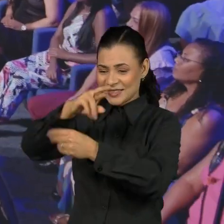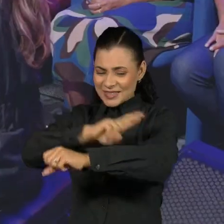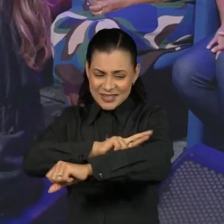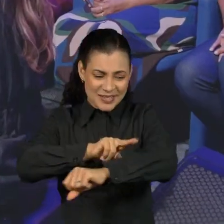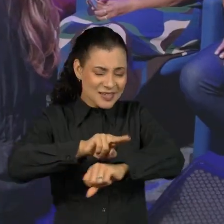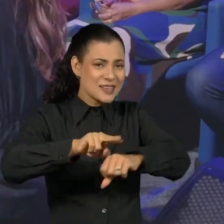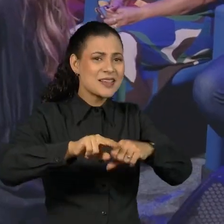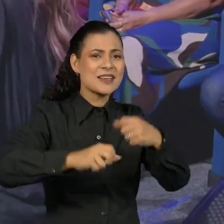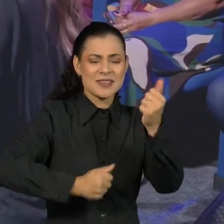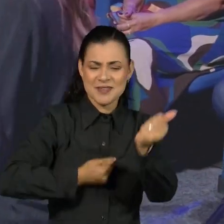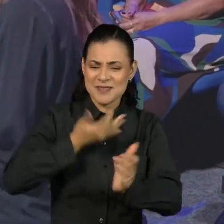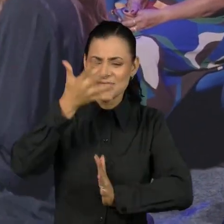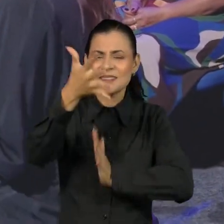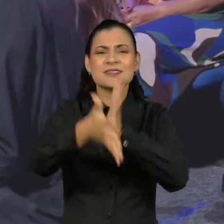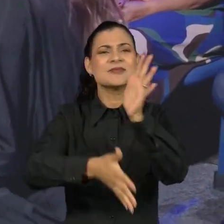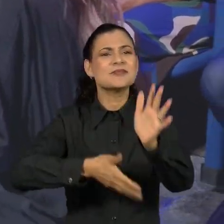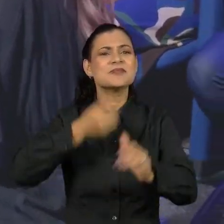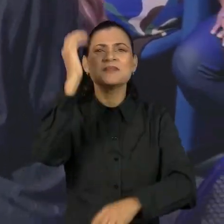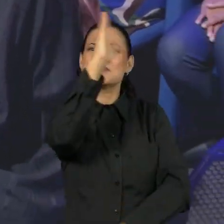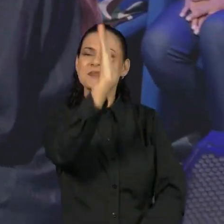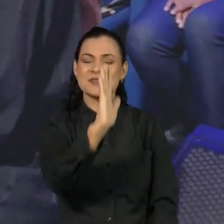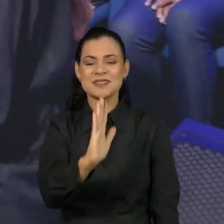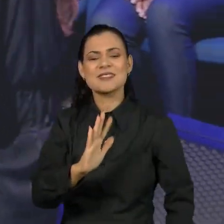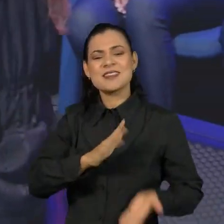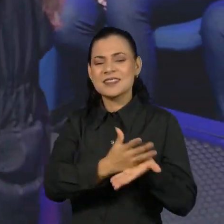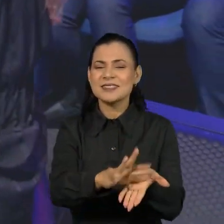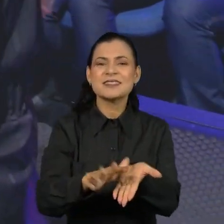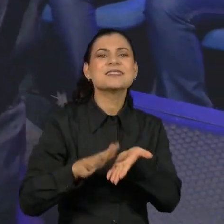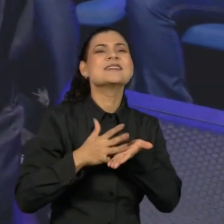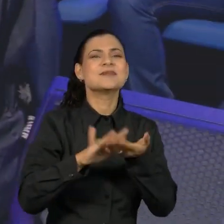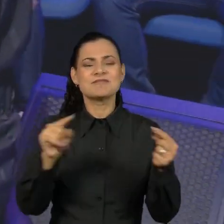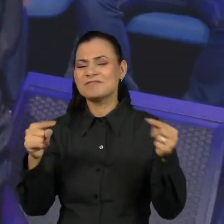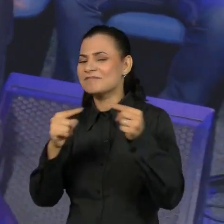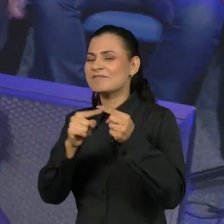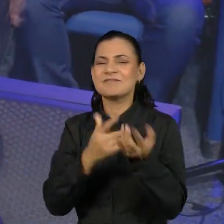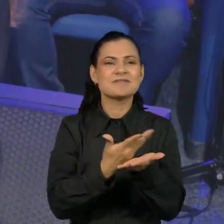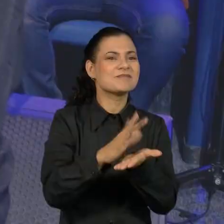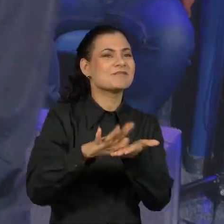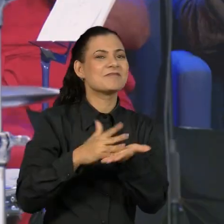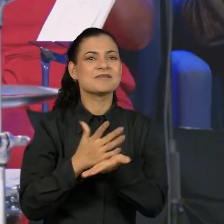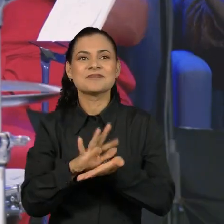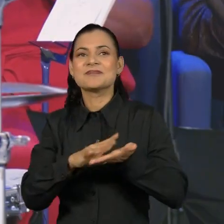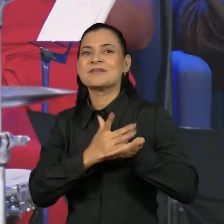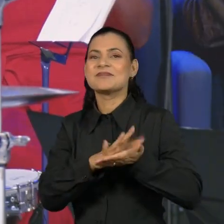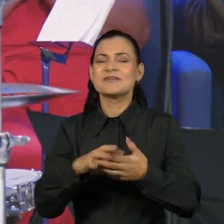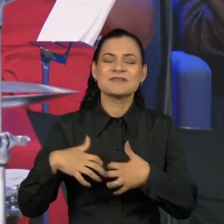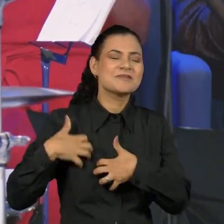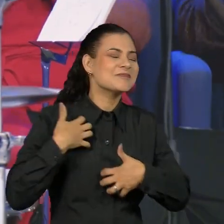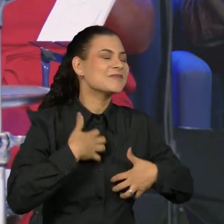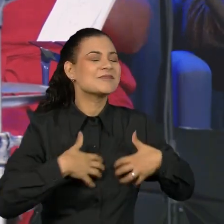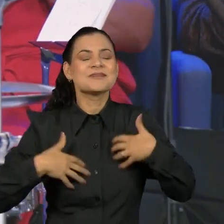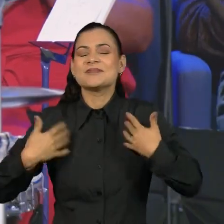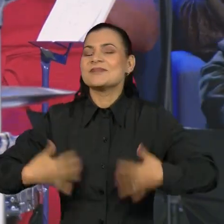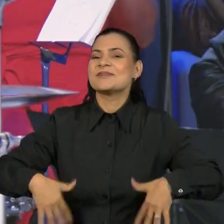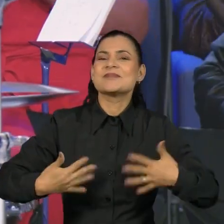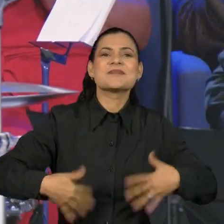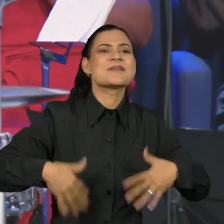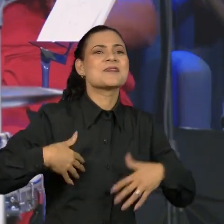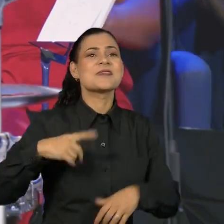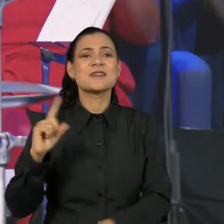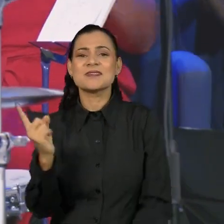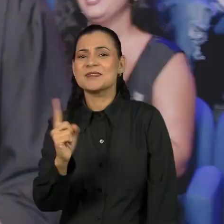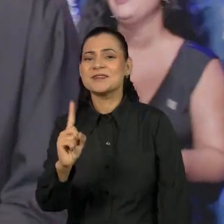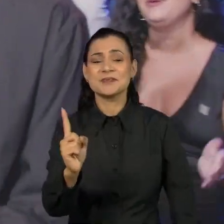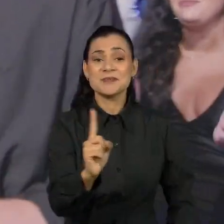versos. O Brasil, samba que dá bamboleio, que faz gingar. O Brasil